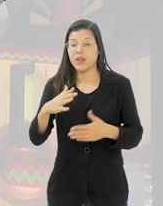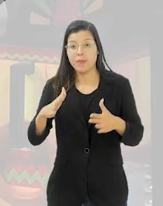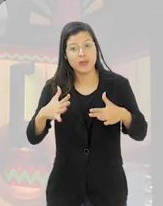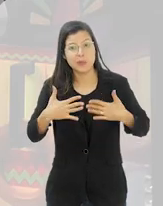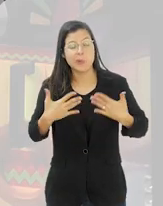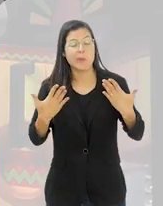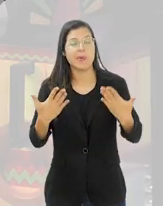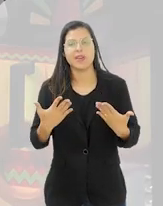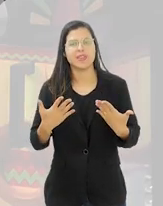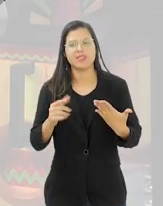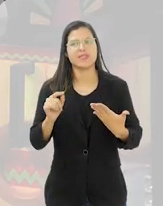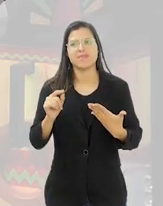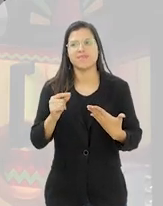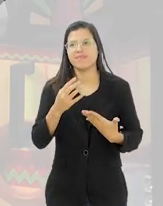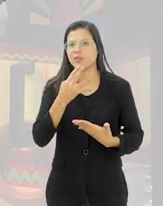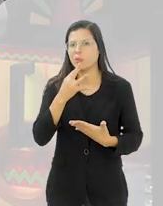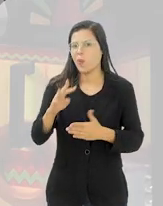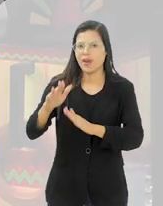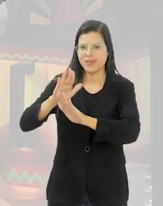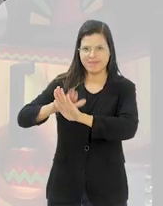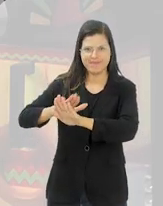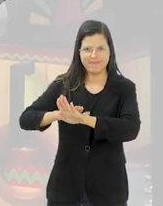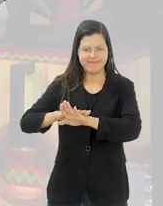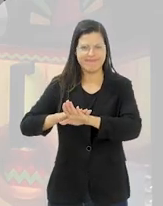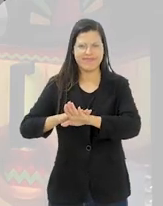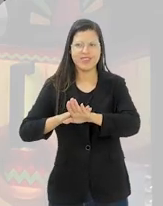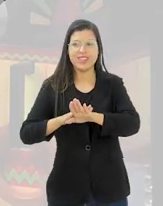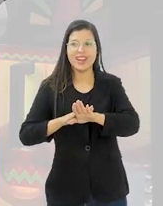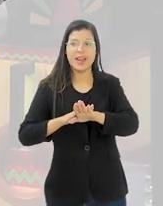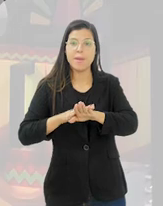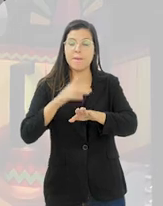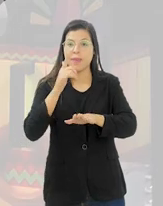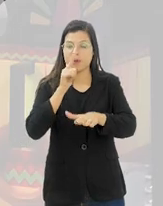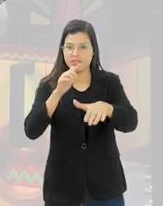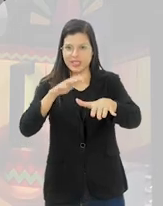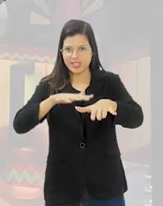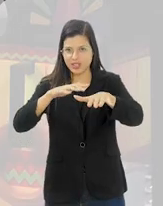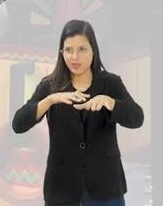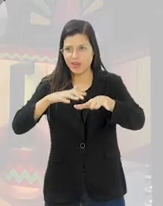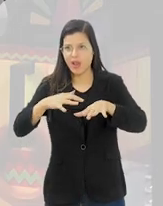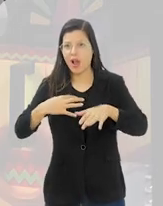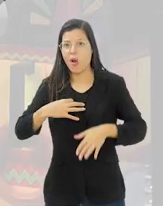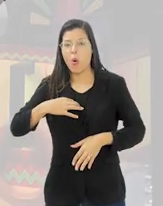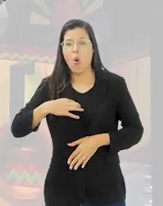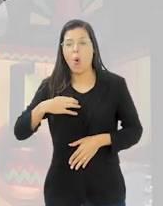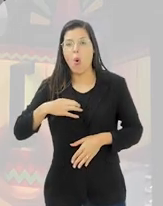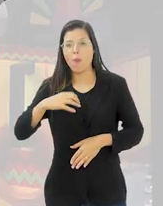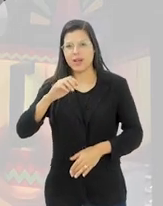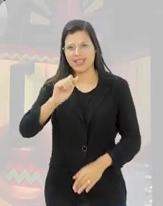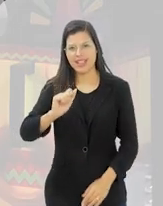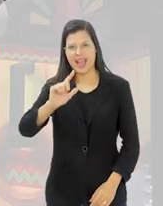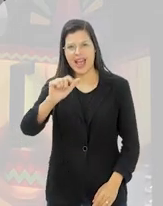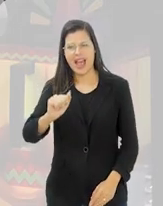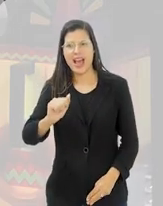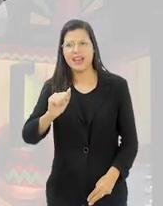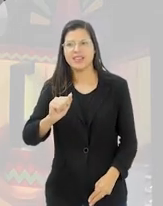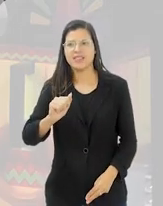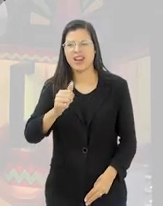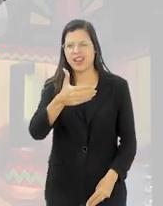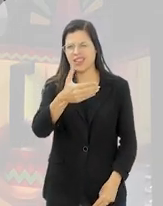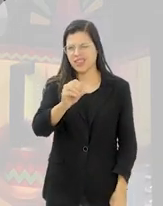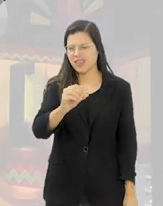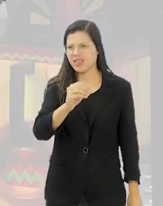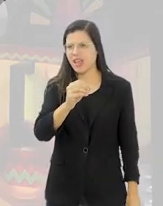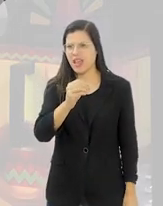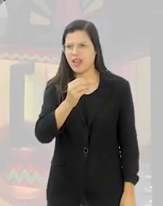tivemos é que é o que a gente não conhece dos bastidores, né? Para a gente desfilar, a nossa roupa dessa ala que entrou, eram amigos,